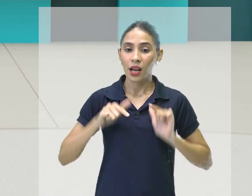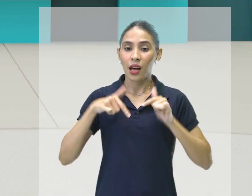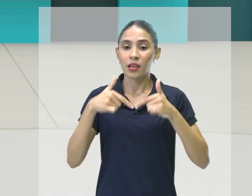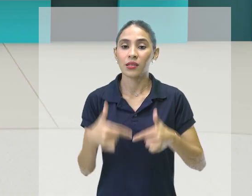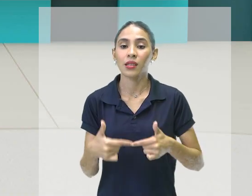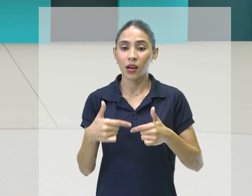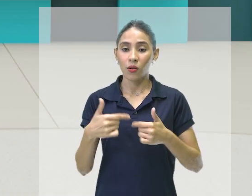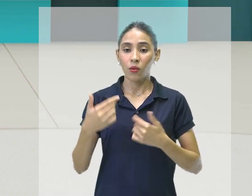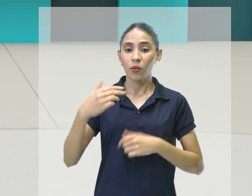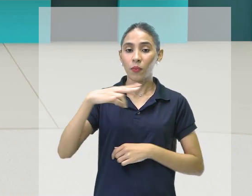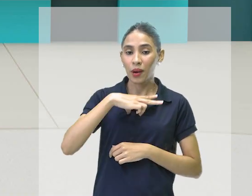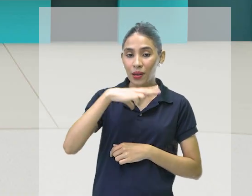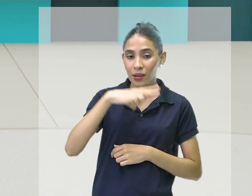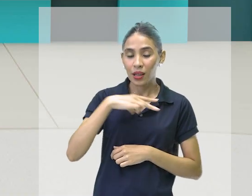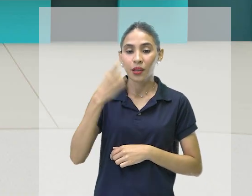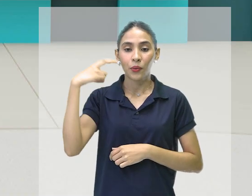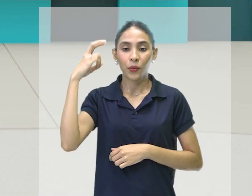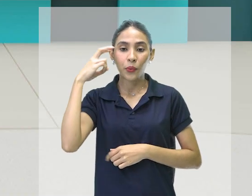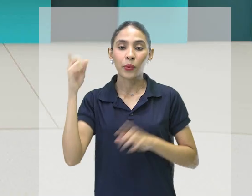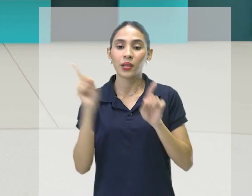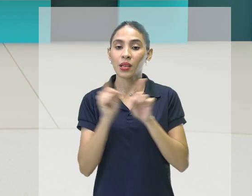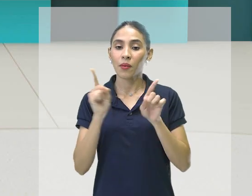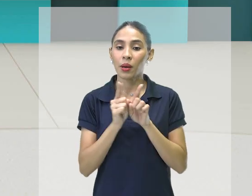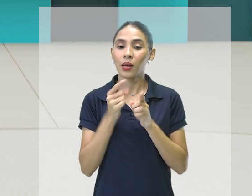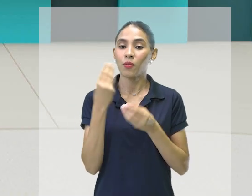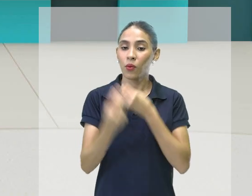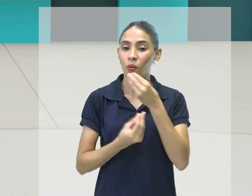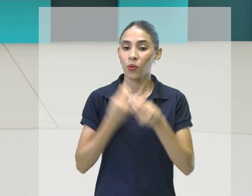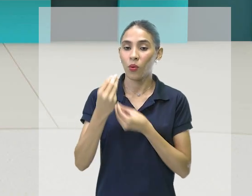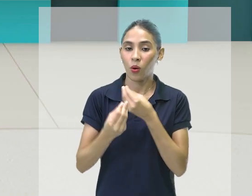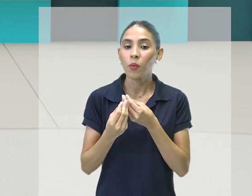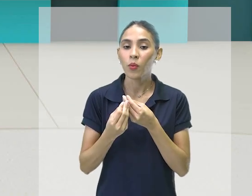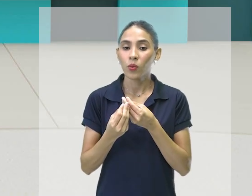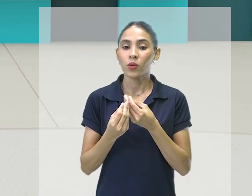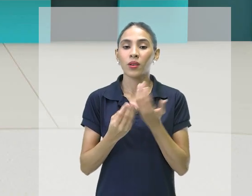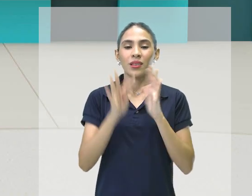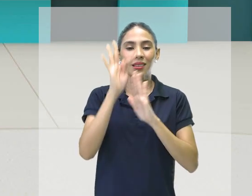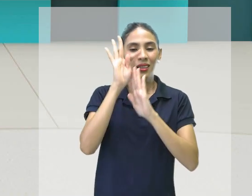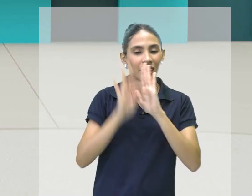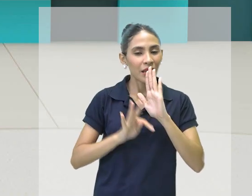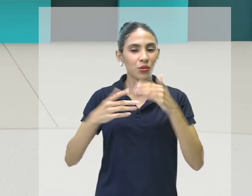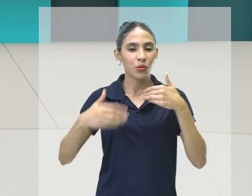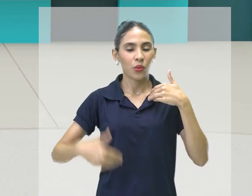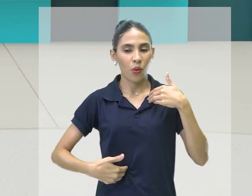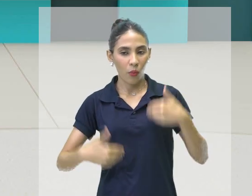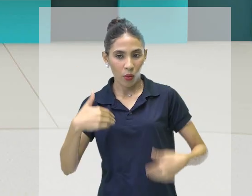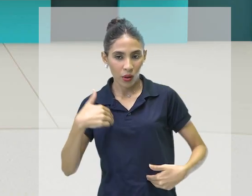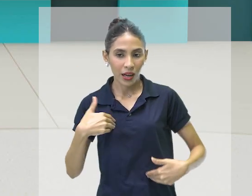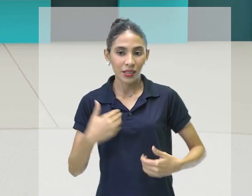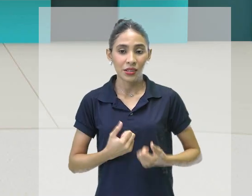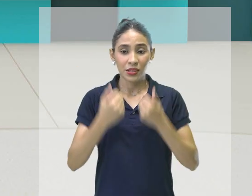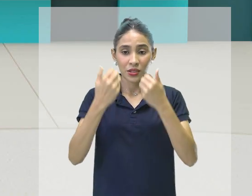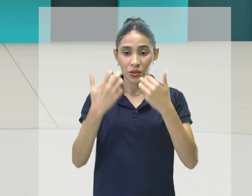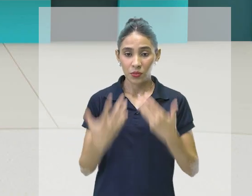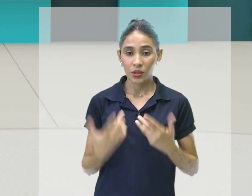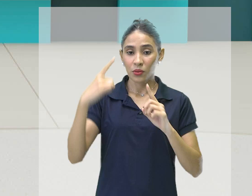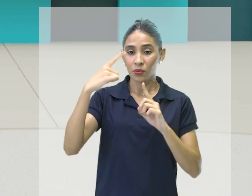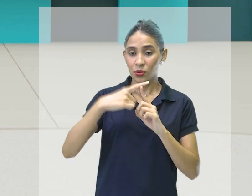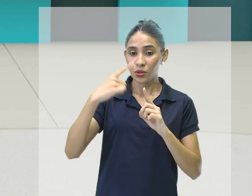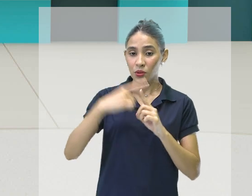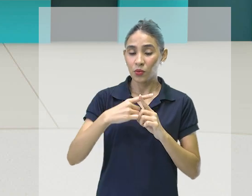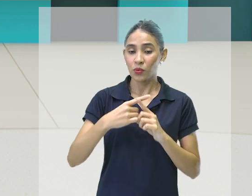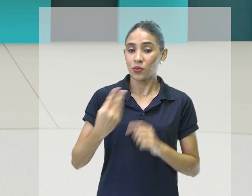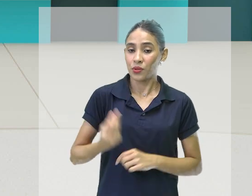para a manifestação de subjetividades e culturas, funcionando como textos corporais que